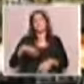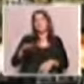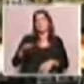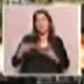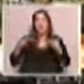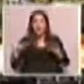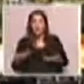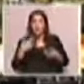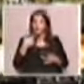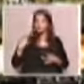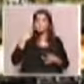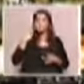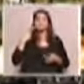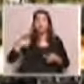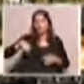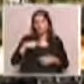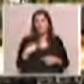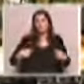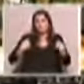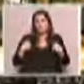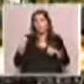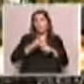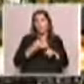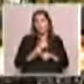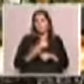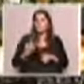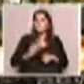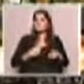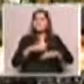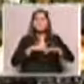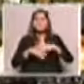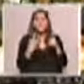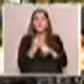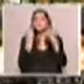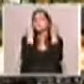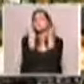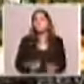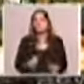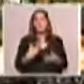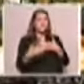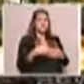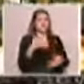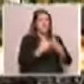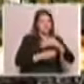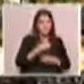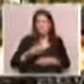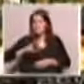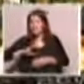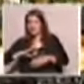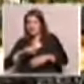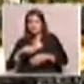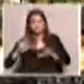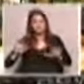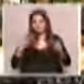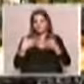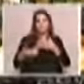prestígio, nós fazemos o nosso próprio prestígio. E temos é que ser muito bons naquilo que fazemos. Independentemente de ser advogados, ser queijeiros, ser whatever,